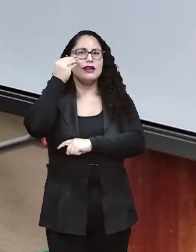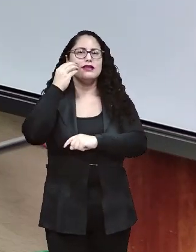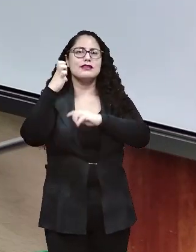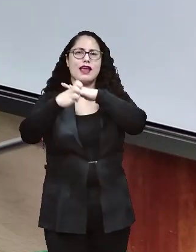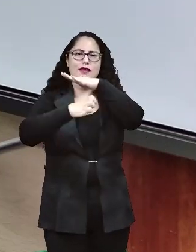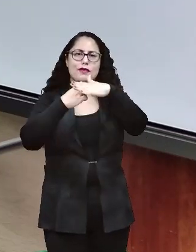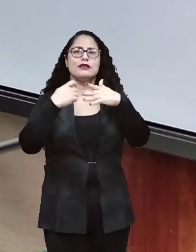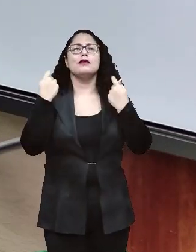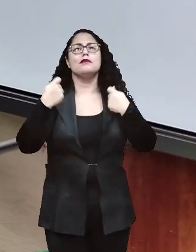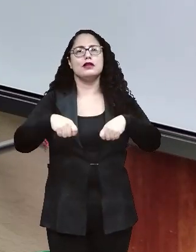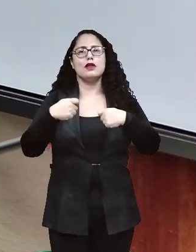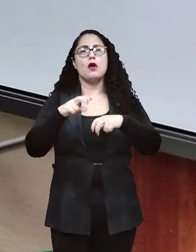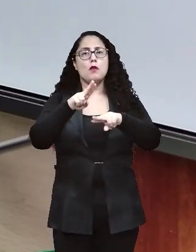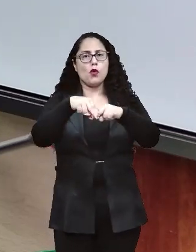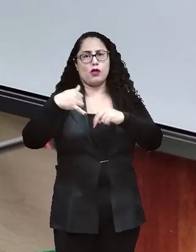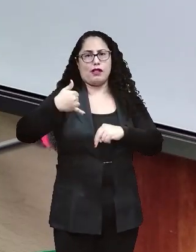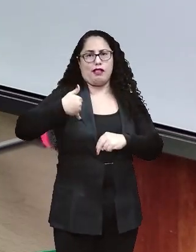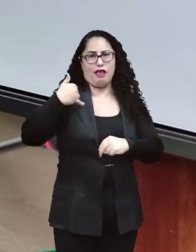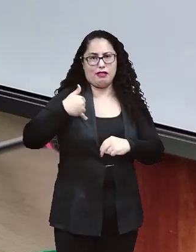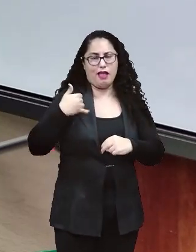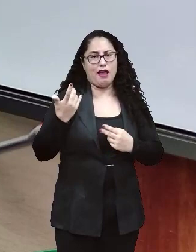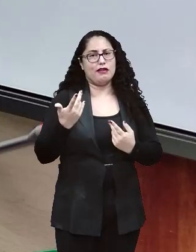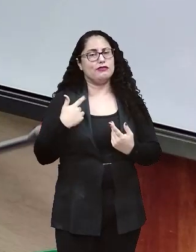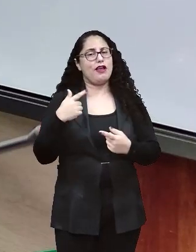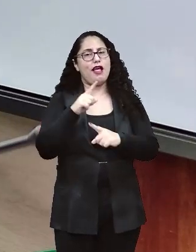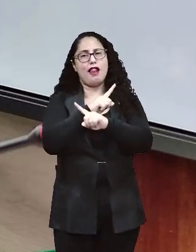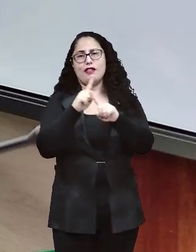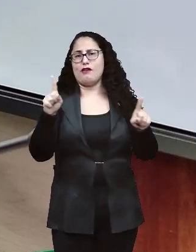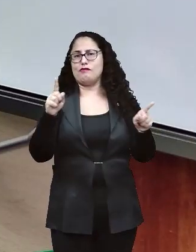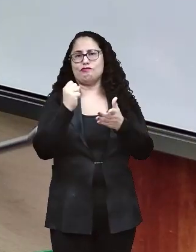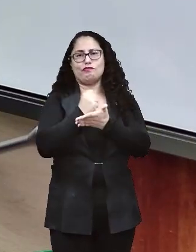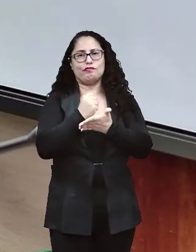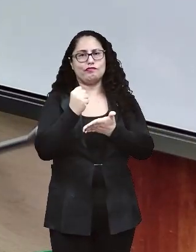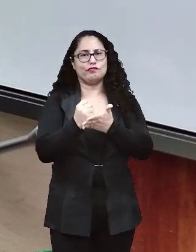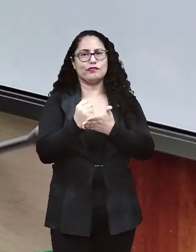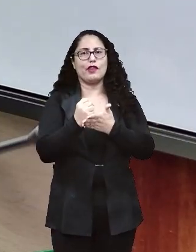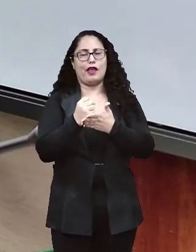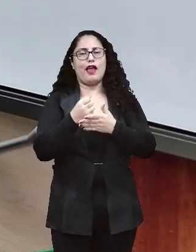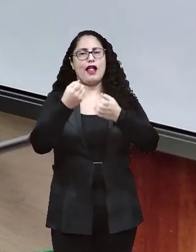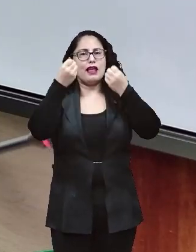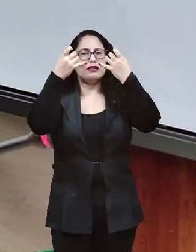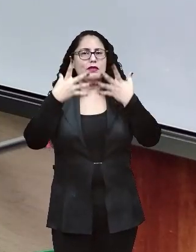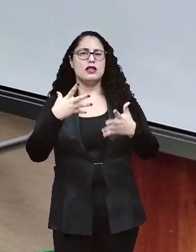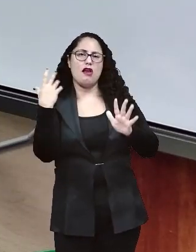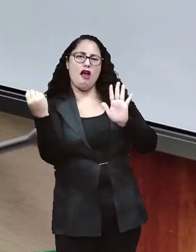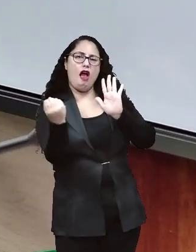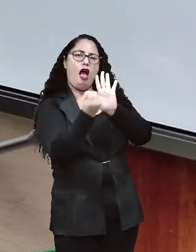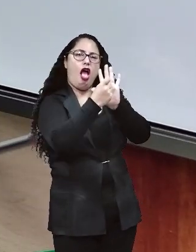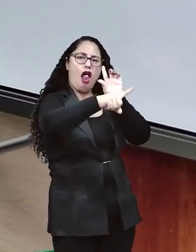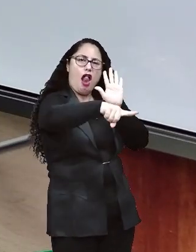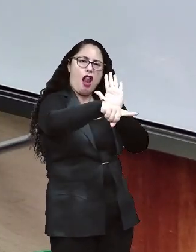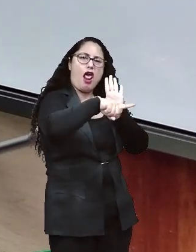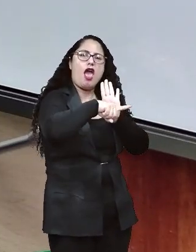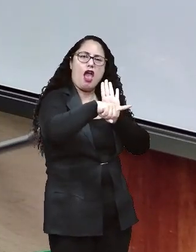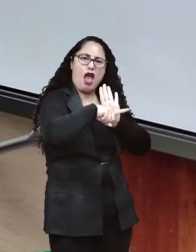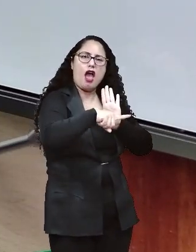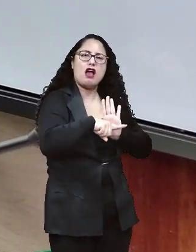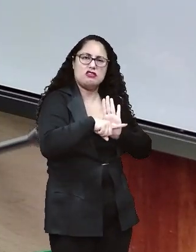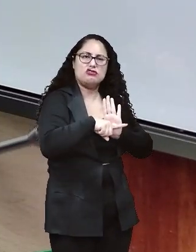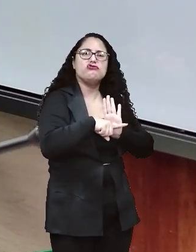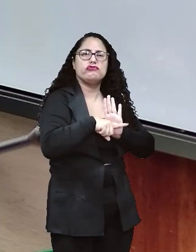empresa precisava, por conta da idade, ela não foi contratada. Ela coloca esses estereótipos negativos, né?